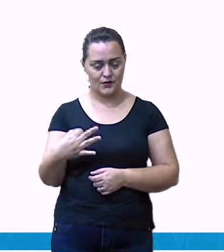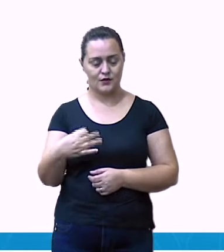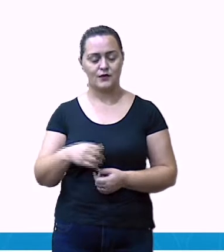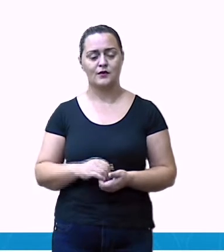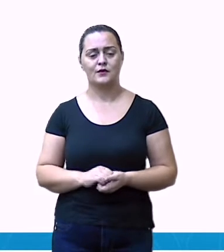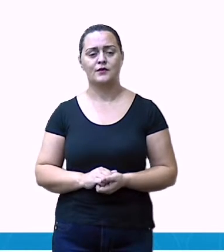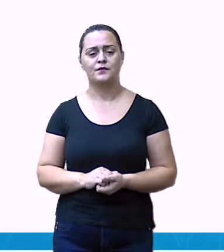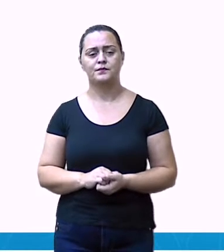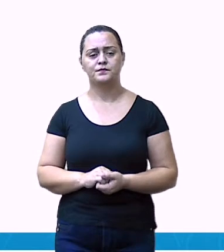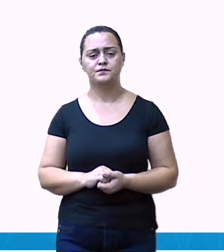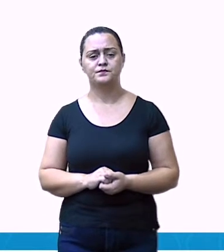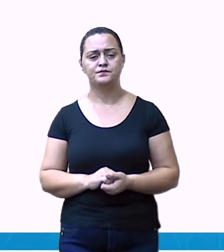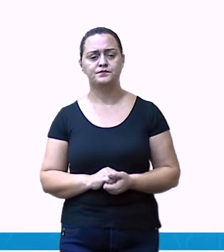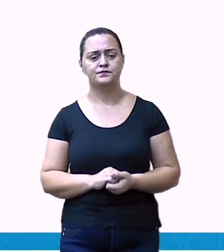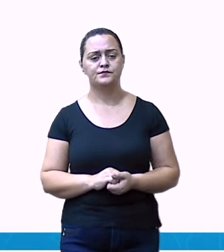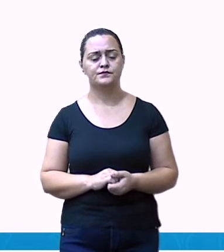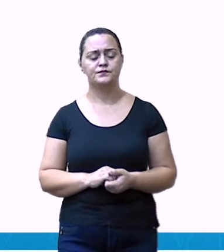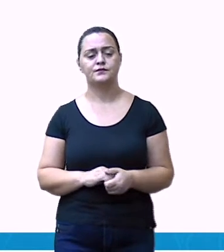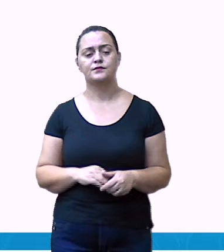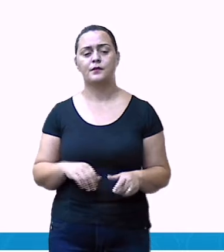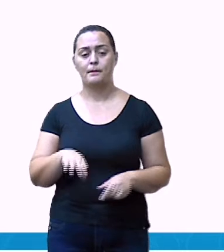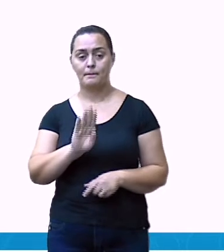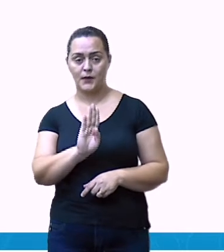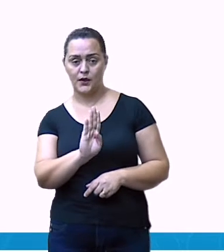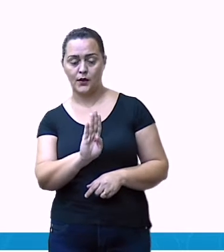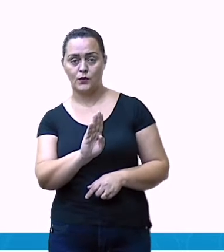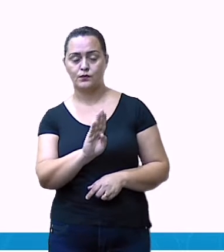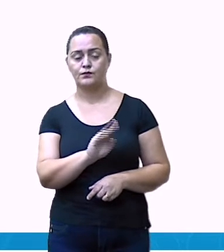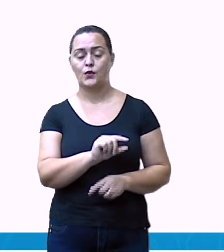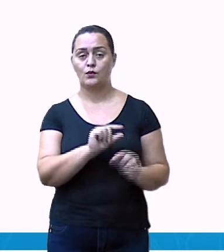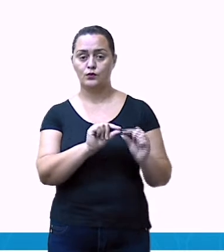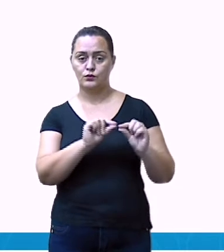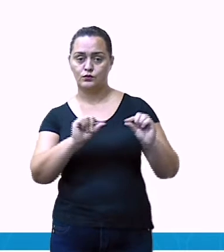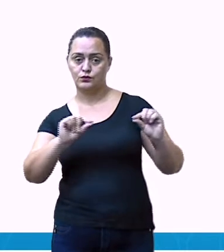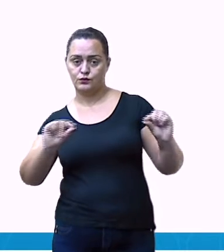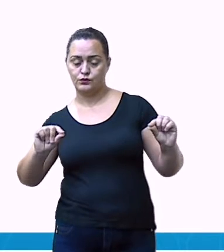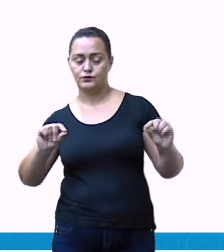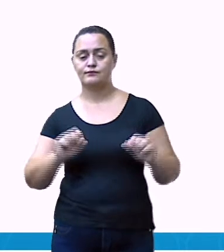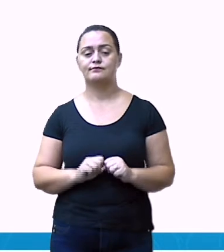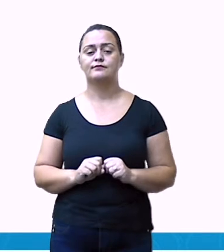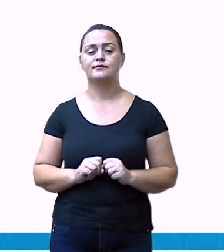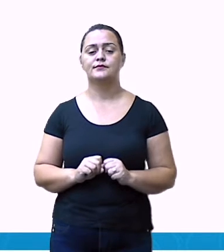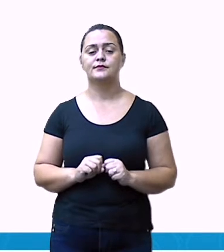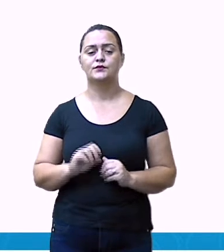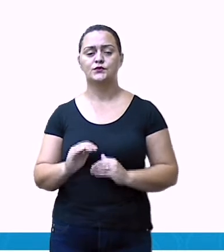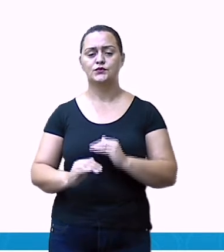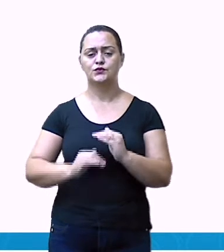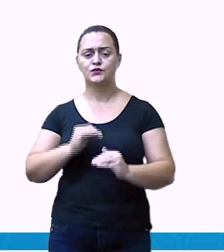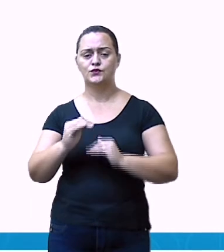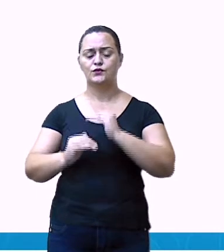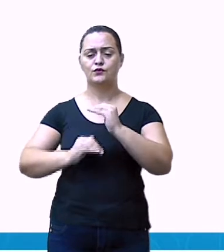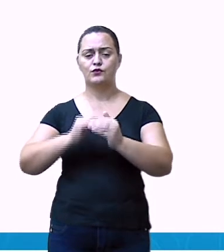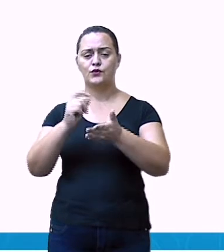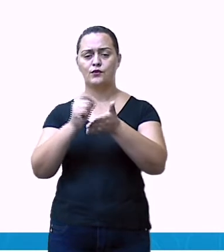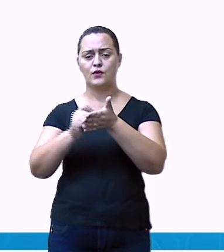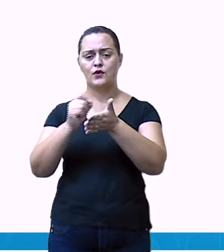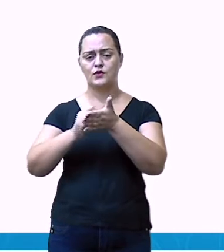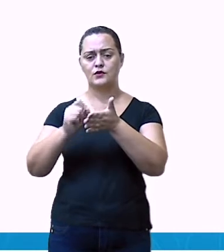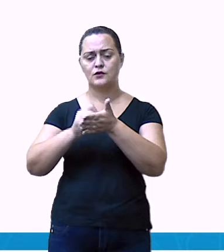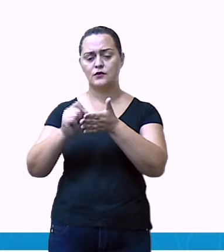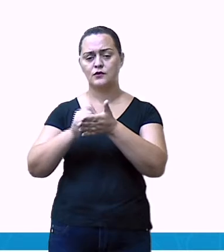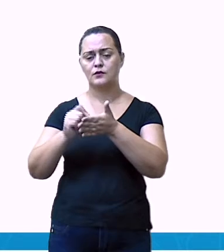hoje. Letra B. Os desenvolveram a escrita a fim de melhor controlar